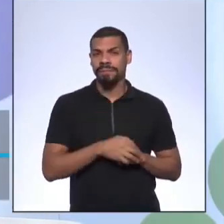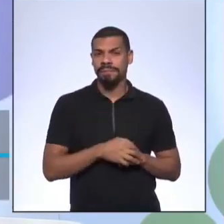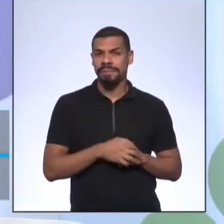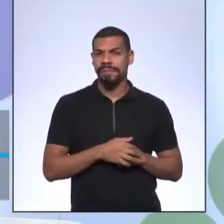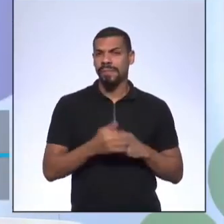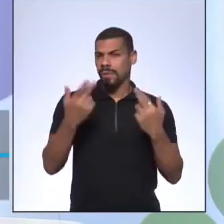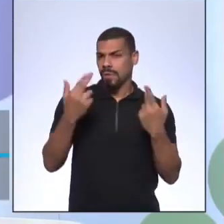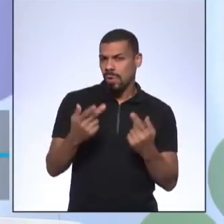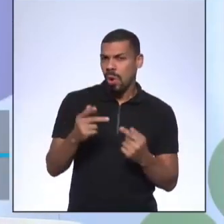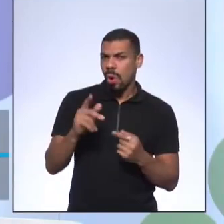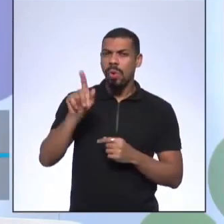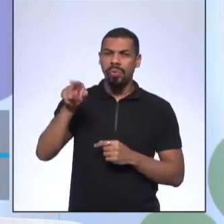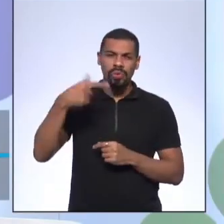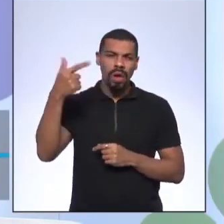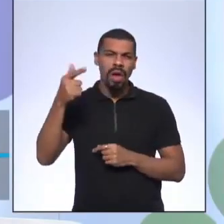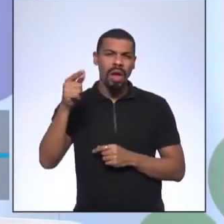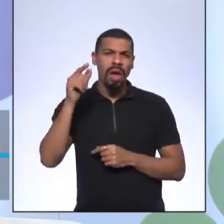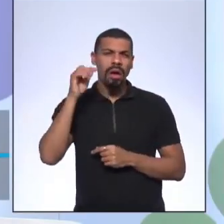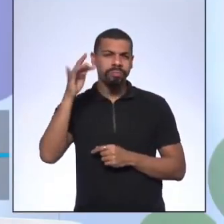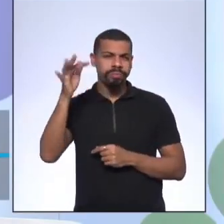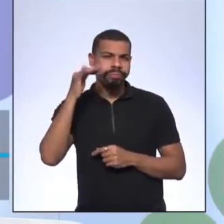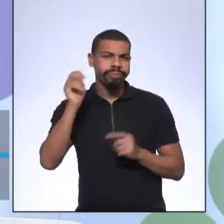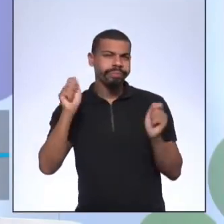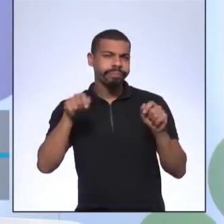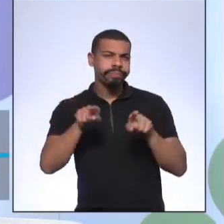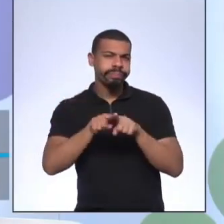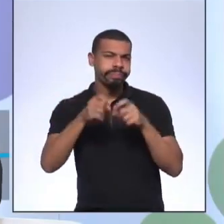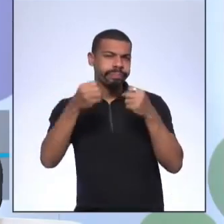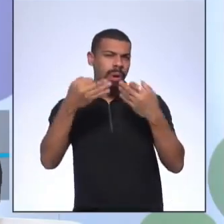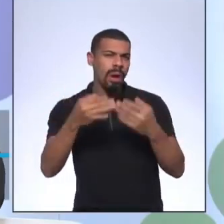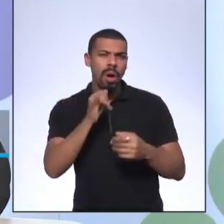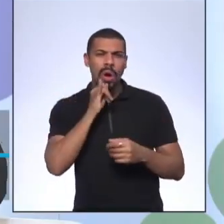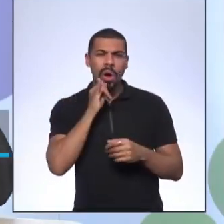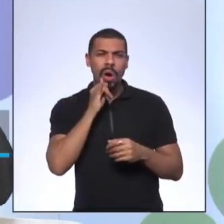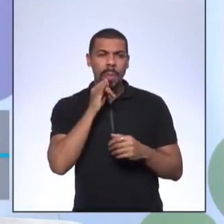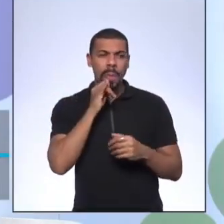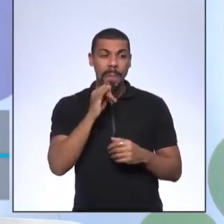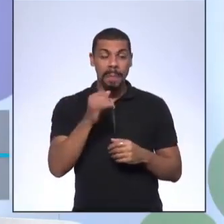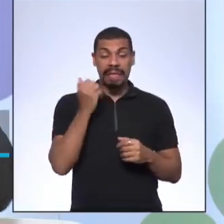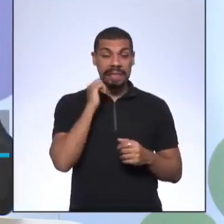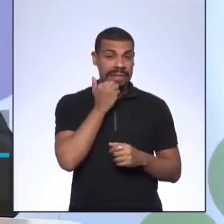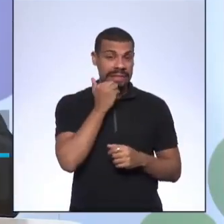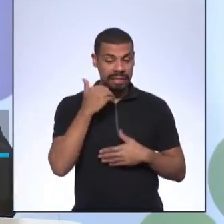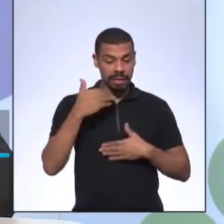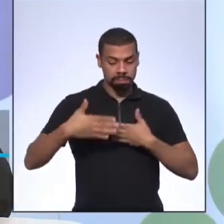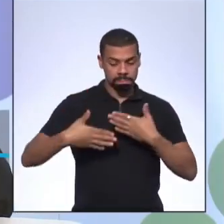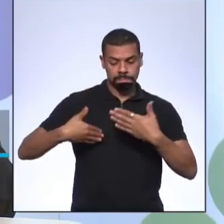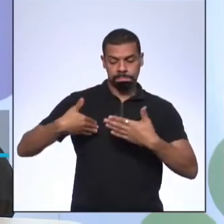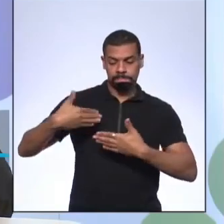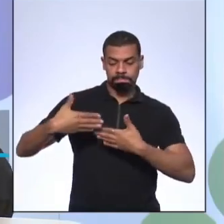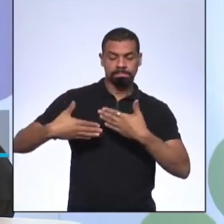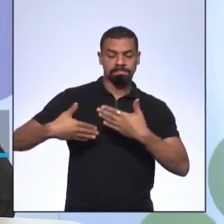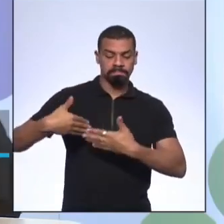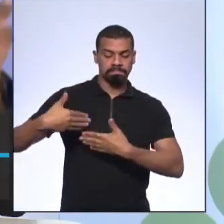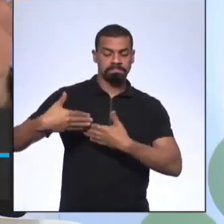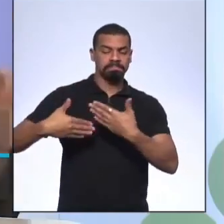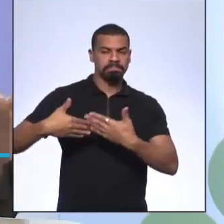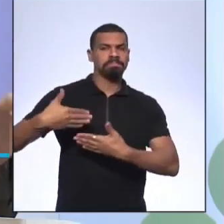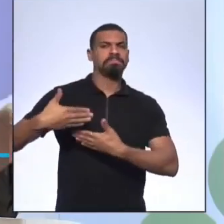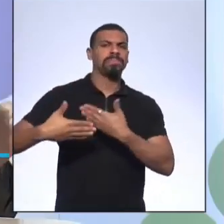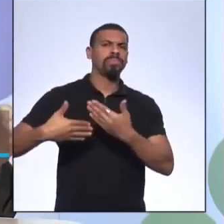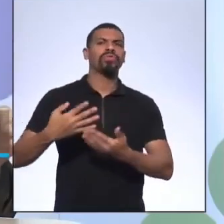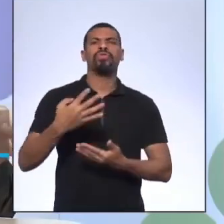Francis Bacon, lá no livro O Progresso do Conhecimento, a ciência ela é progressiva. Então, você vê um tipo